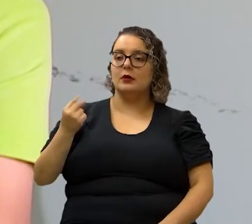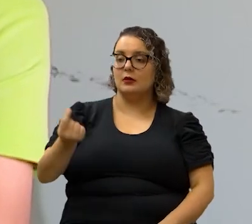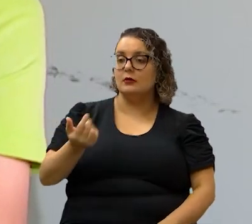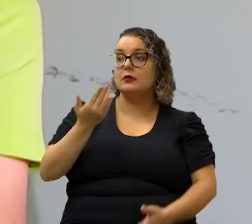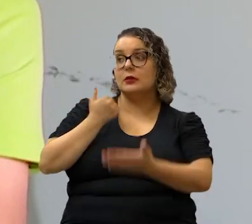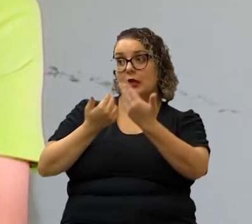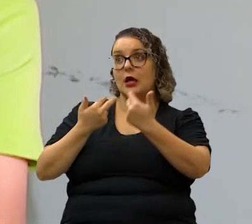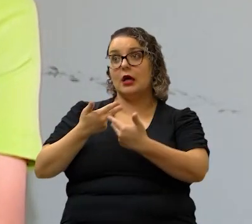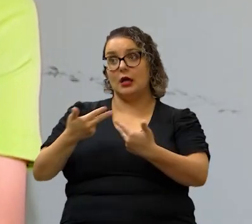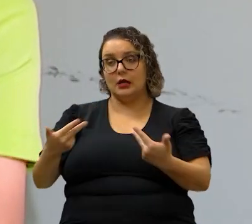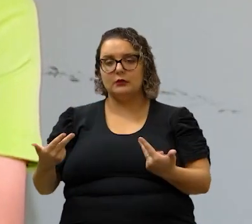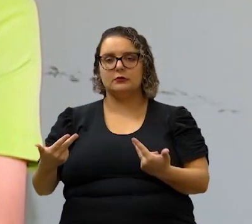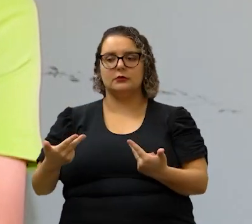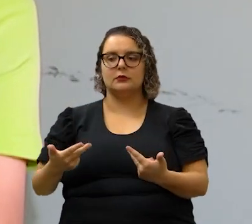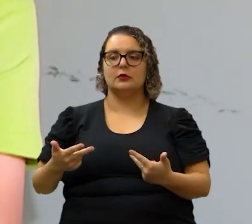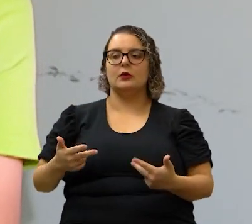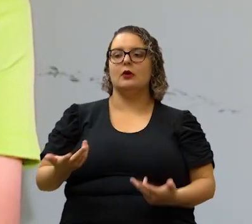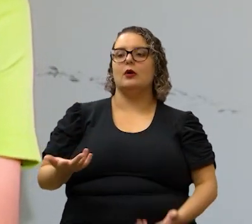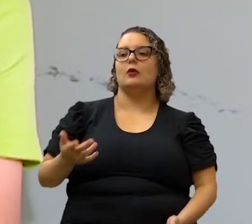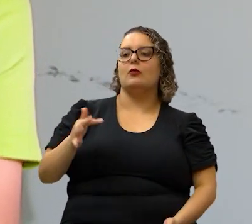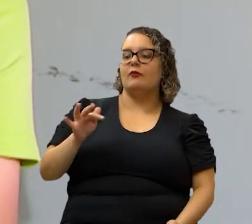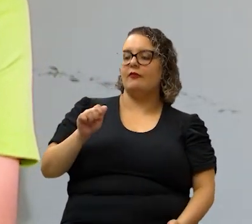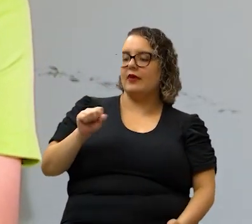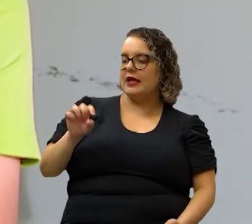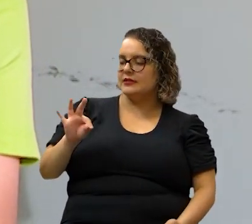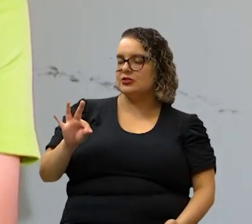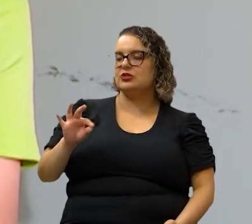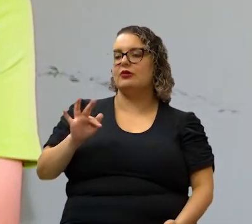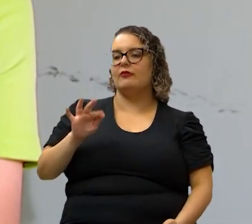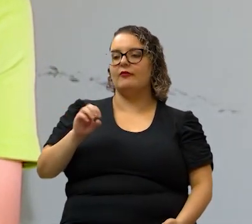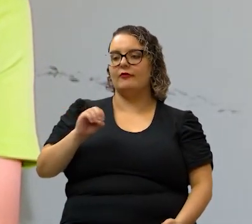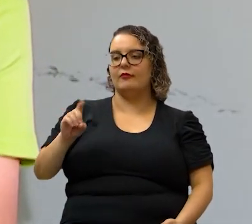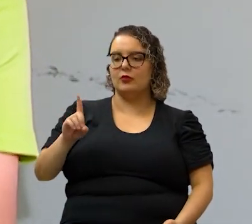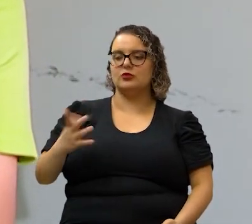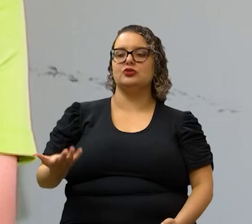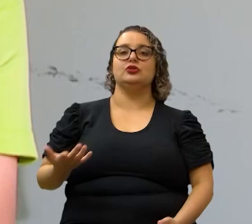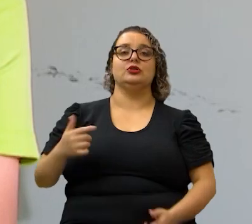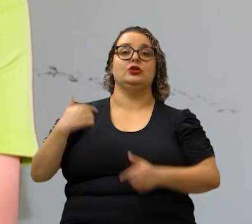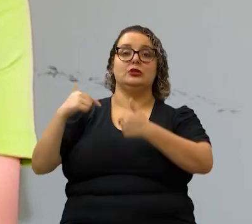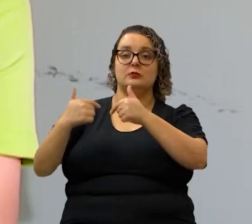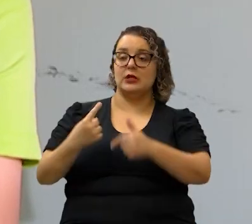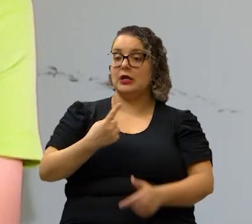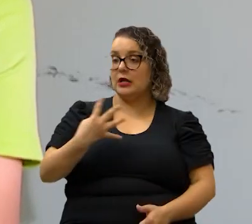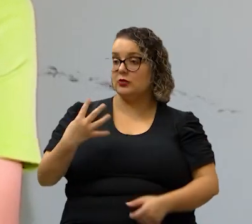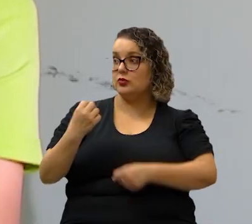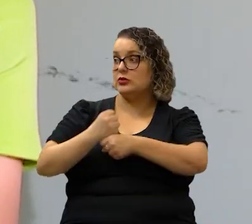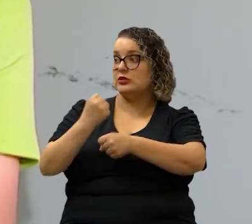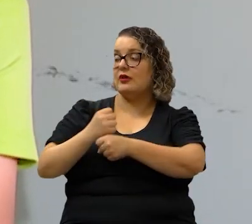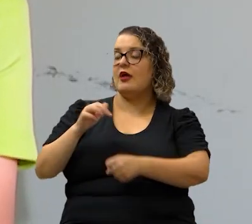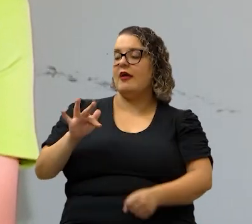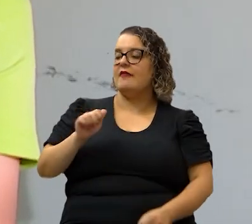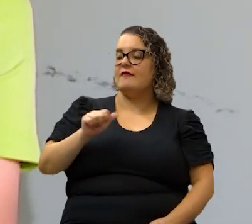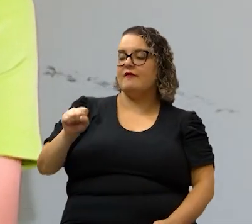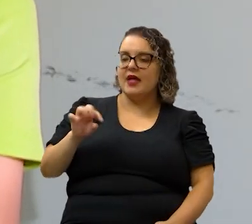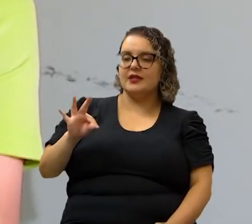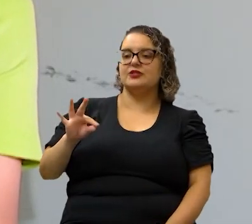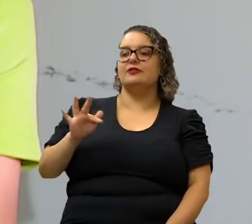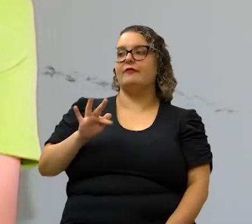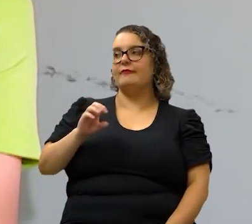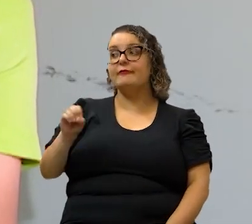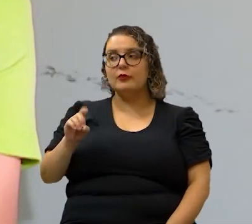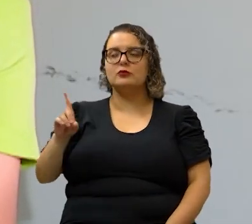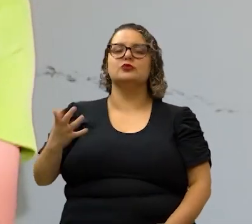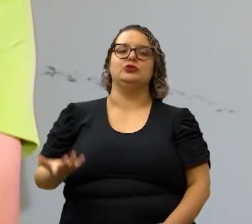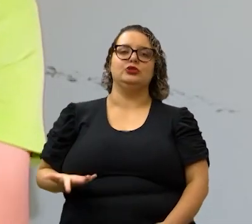área de alimentação, né, com fast food. Então, trabalhei por 14 anos em redes de fast food e isso me trouxe muita